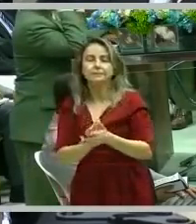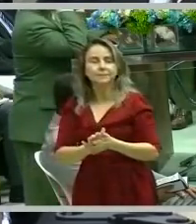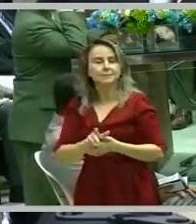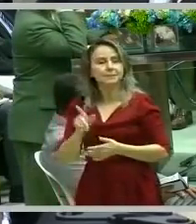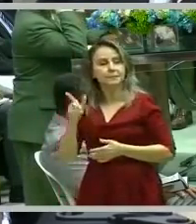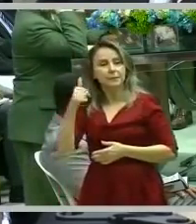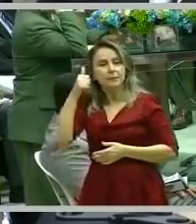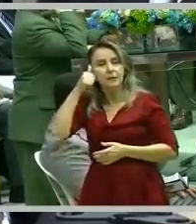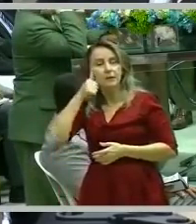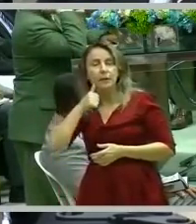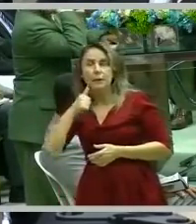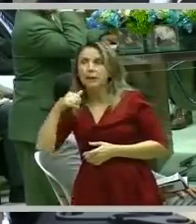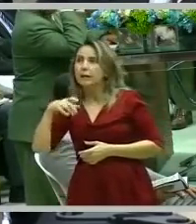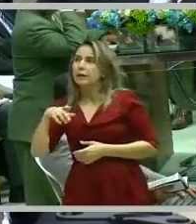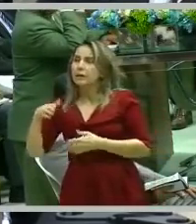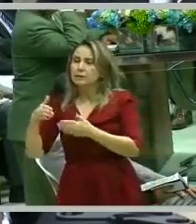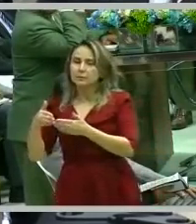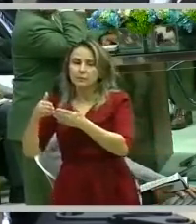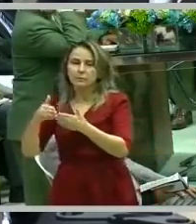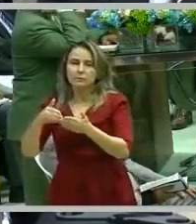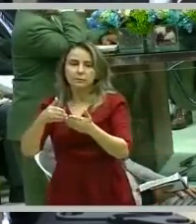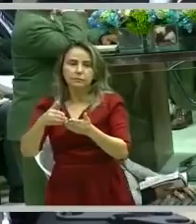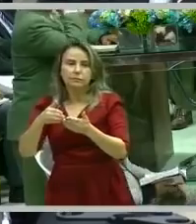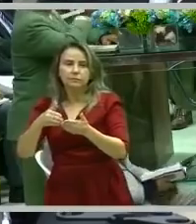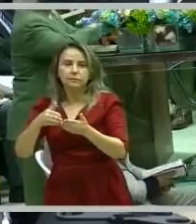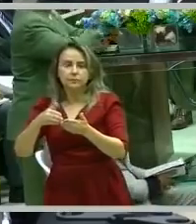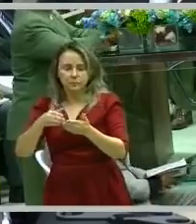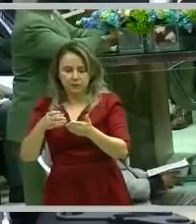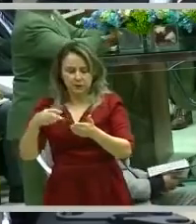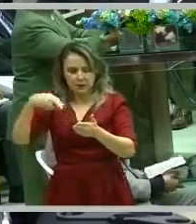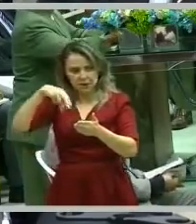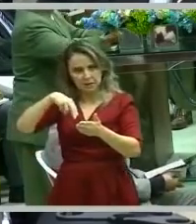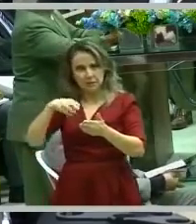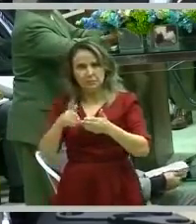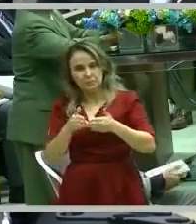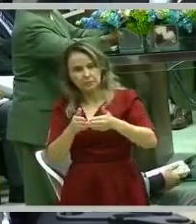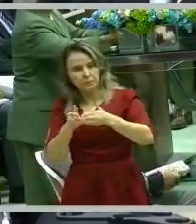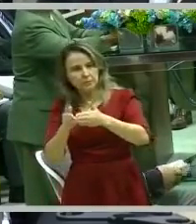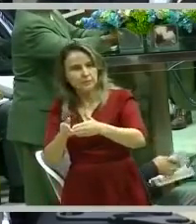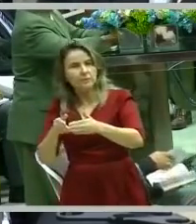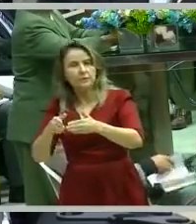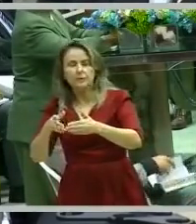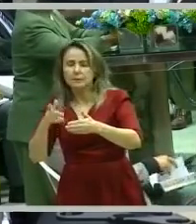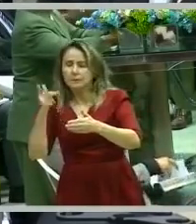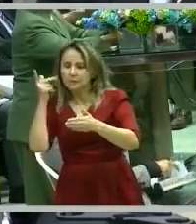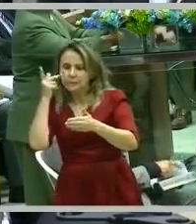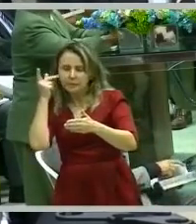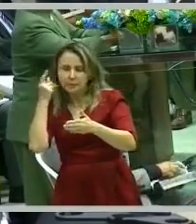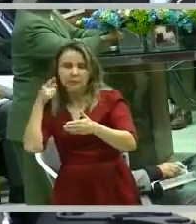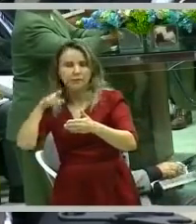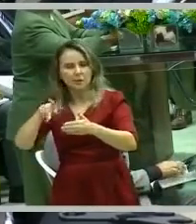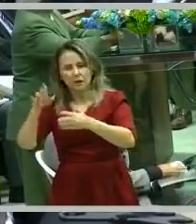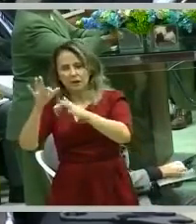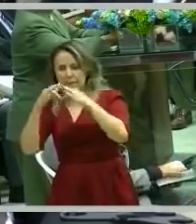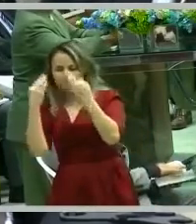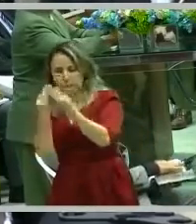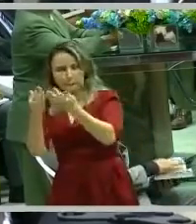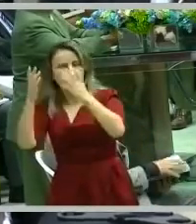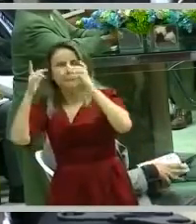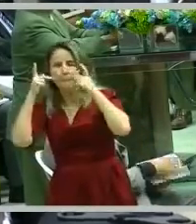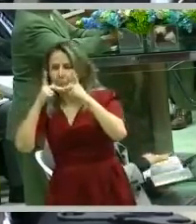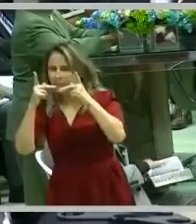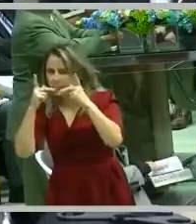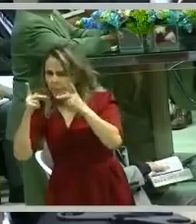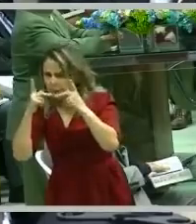Deus, pegou o navio e veio para o Ceará, e foi para o interior do Ceará, e pregou para os parentes, e pregou para